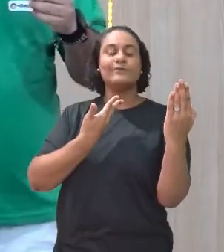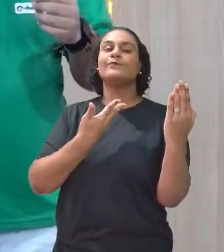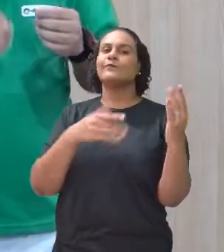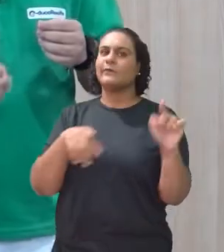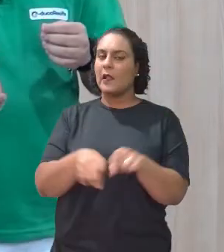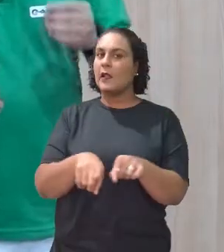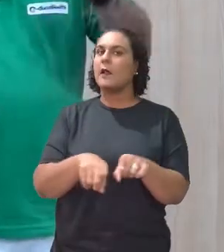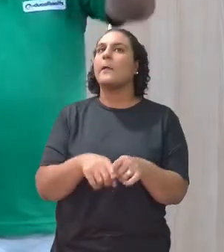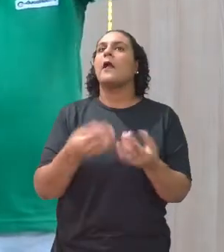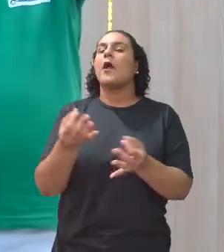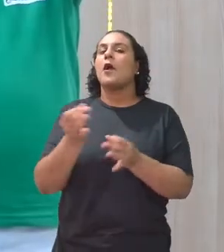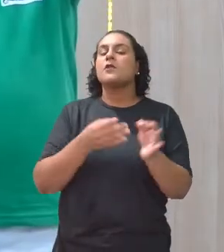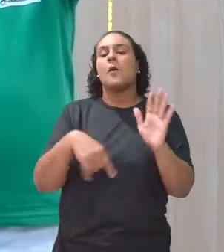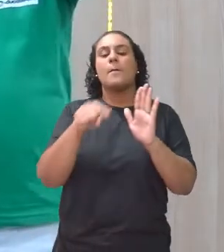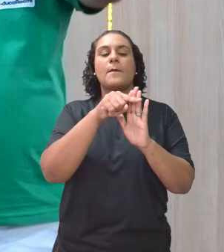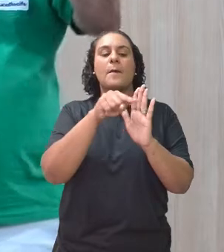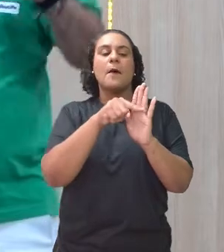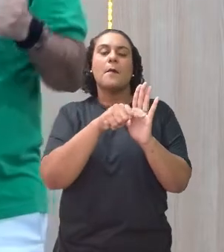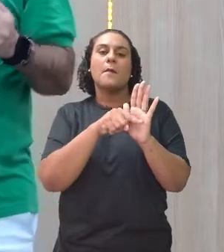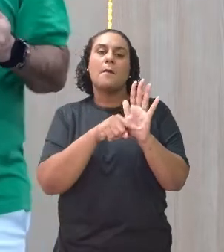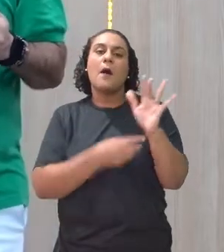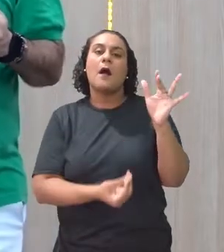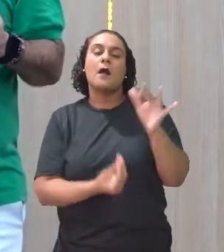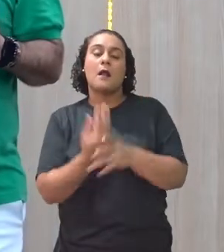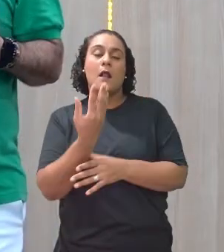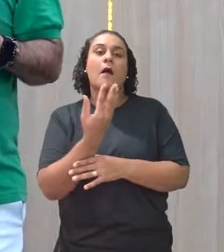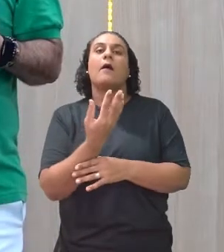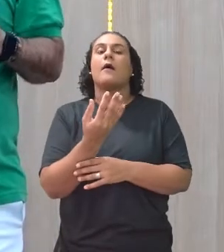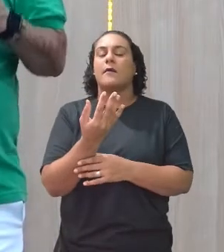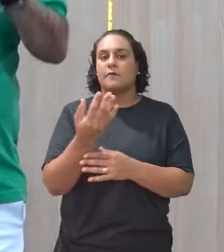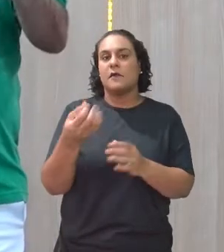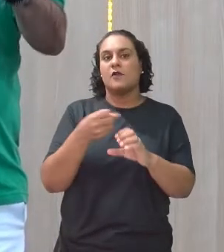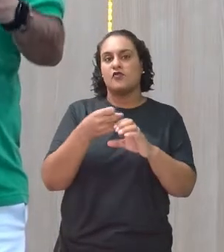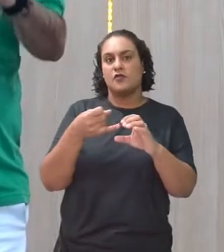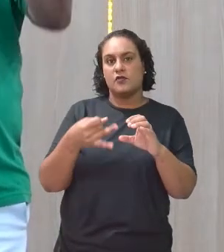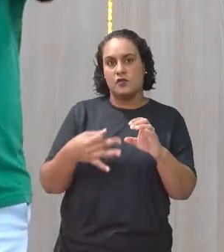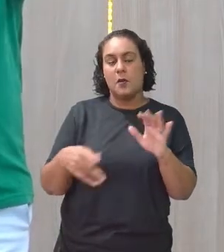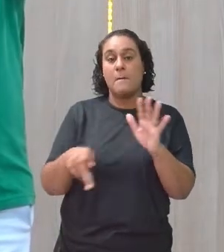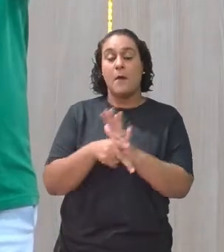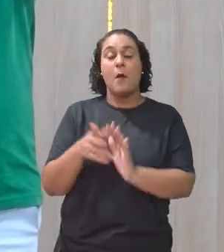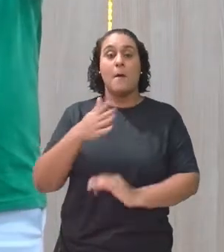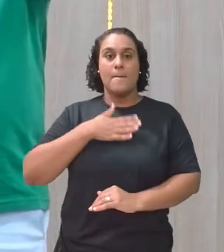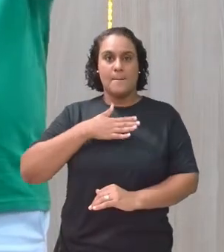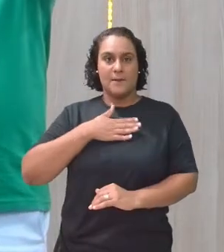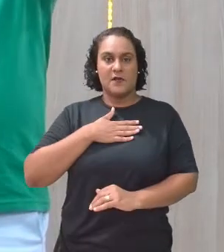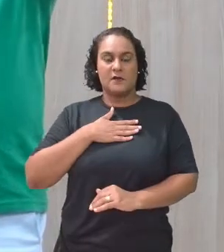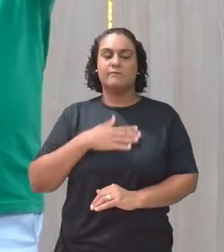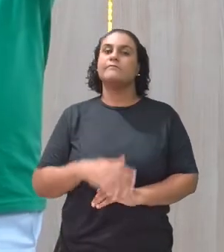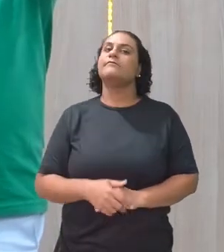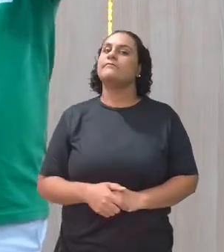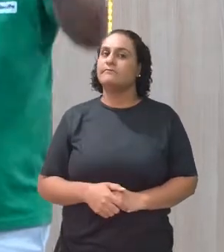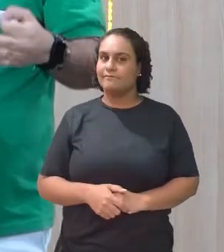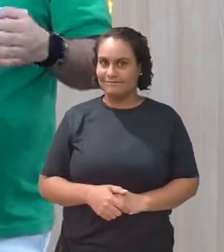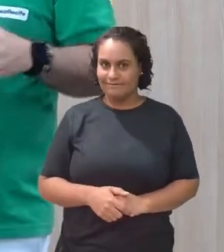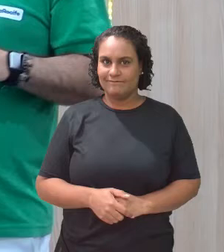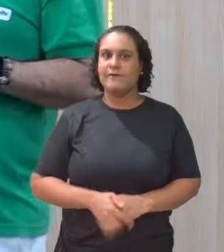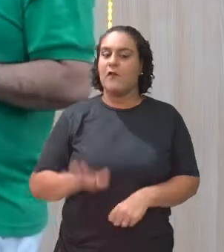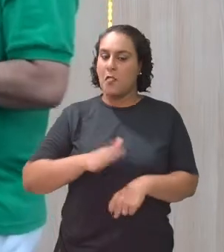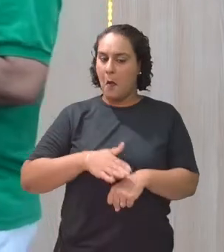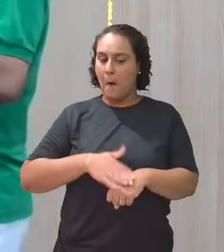as características, né? Listar as características do professor Luciano ali, feitas por ele mesmo,